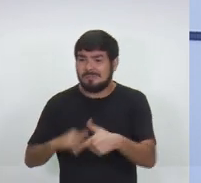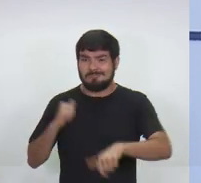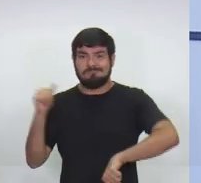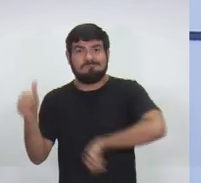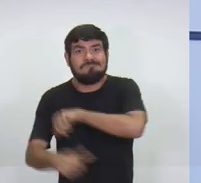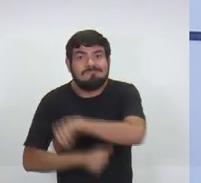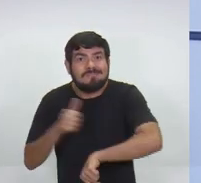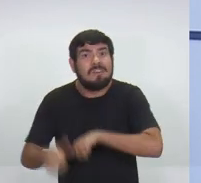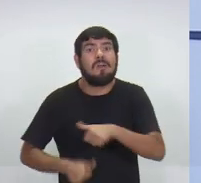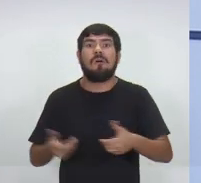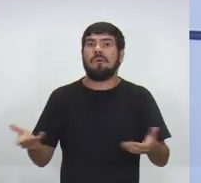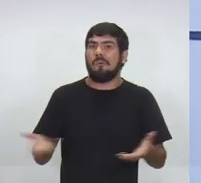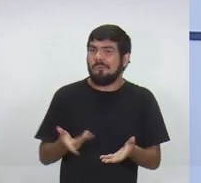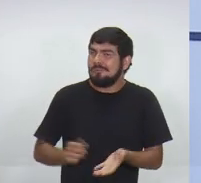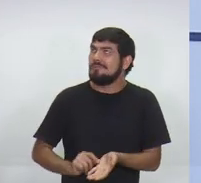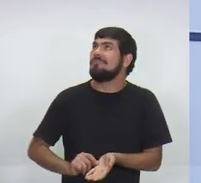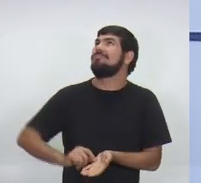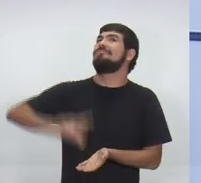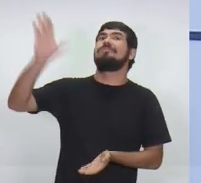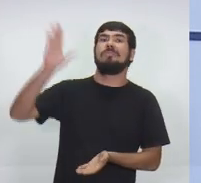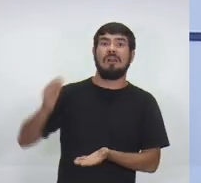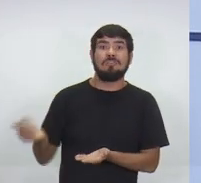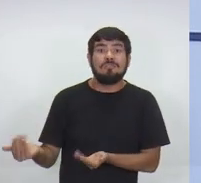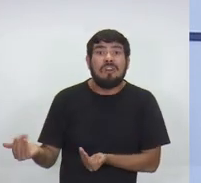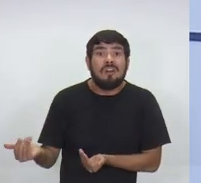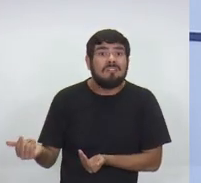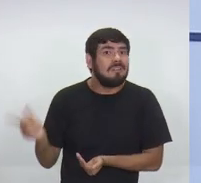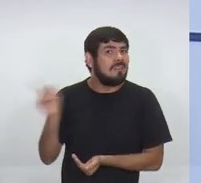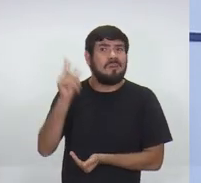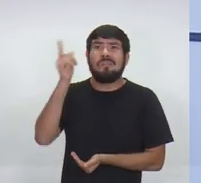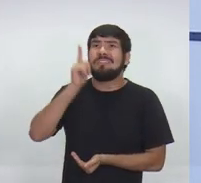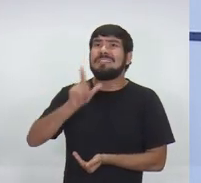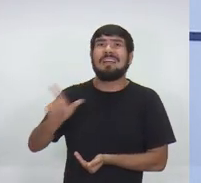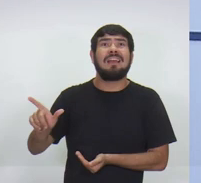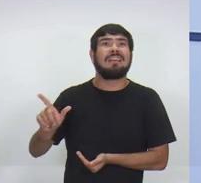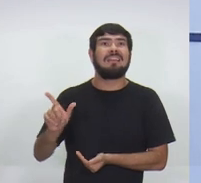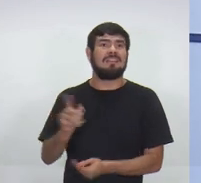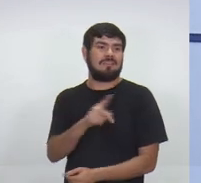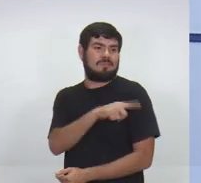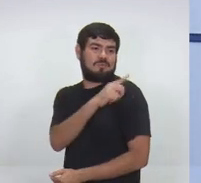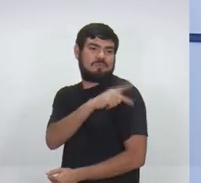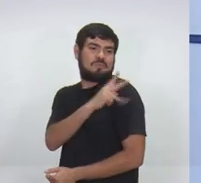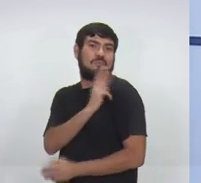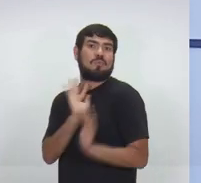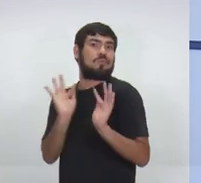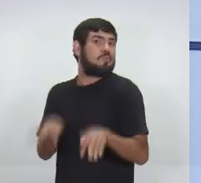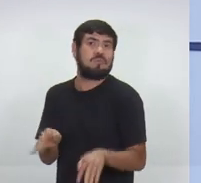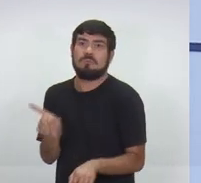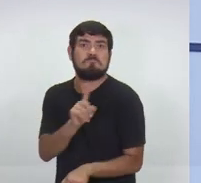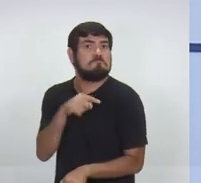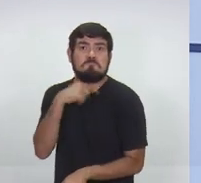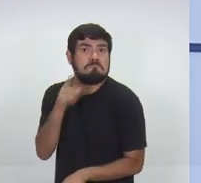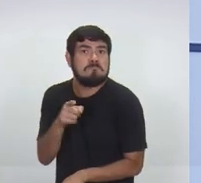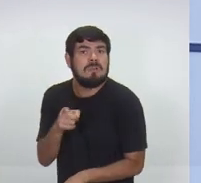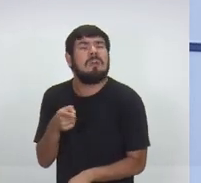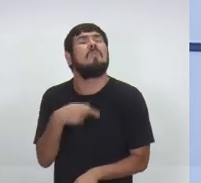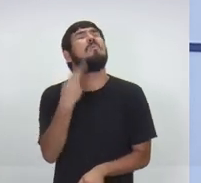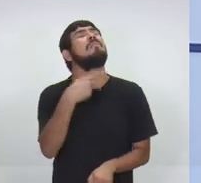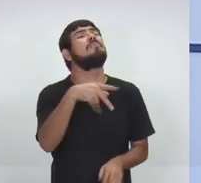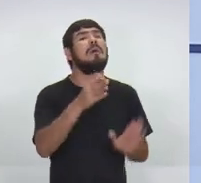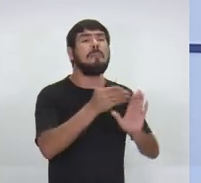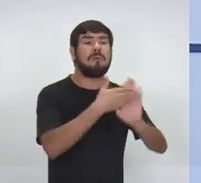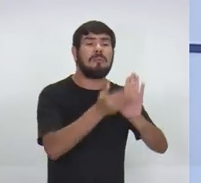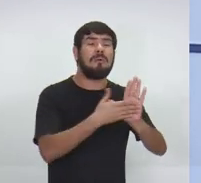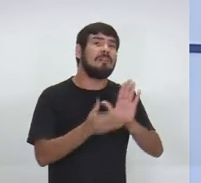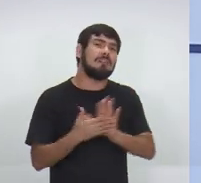hoje é grande número de jovens que não conseguem concluir o ensino médio qual vai ser a sua proposta para trazer